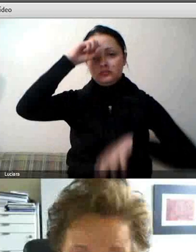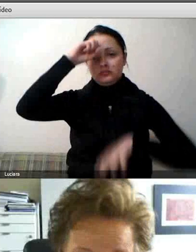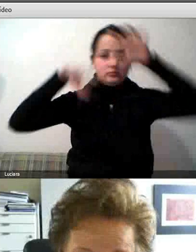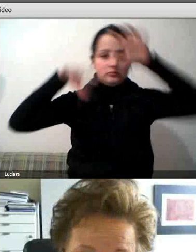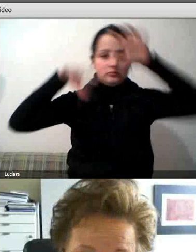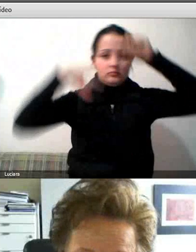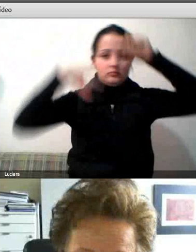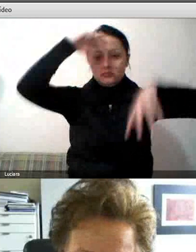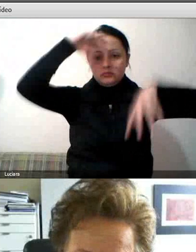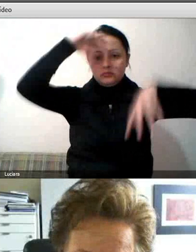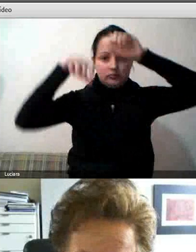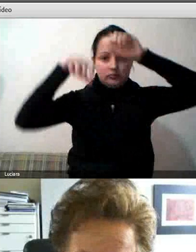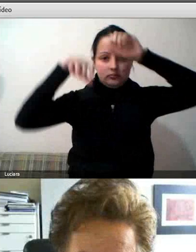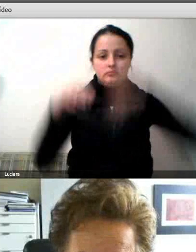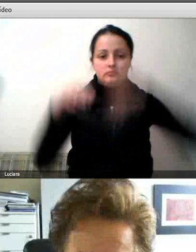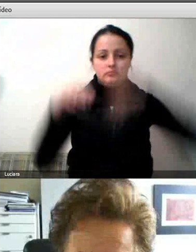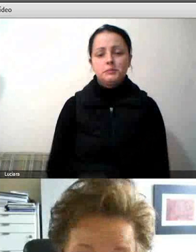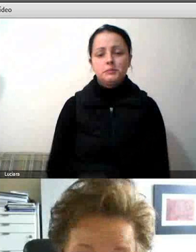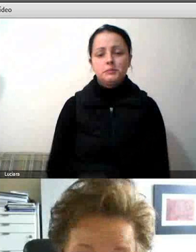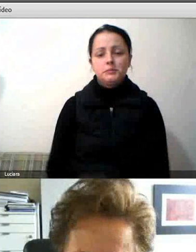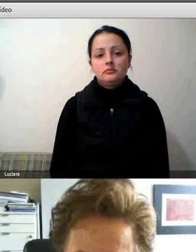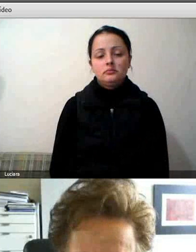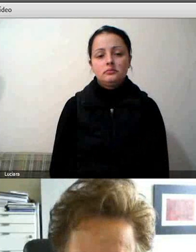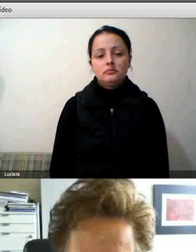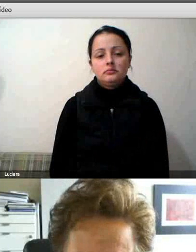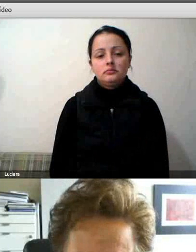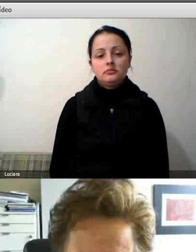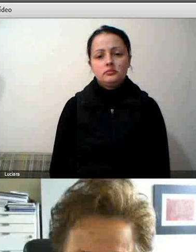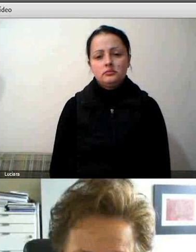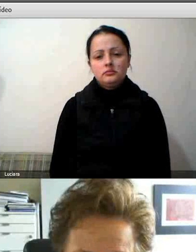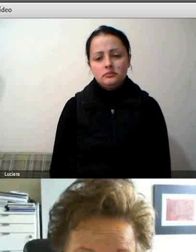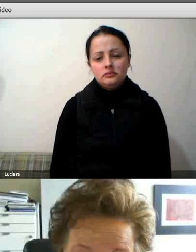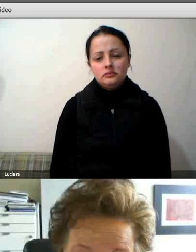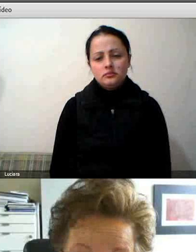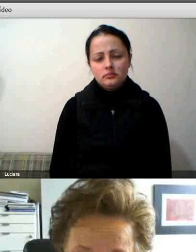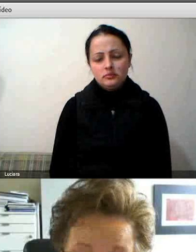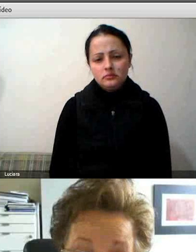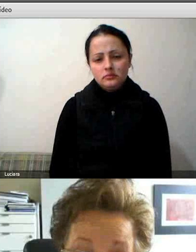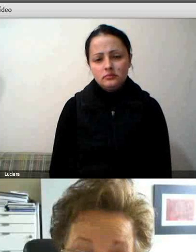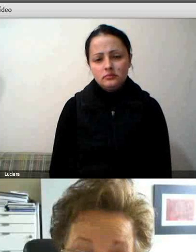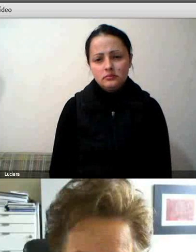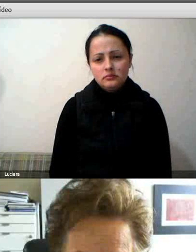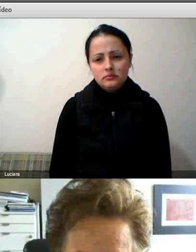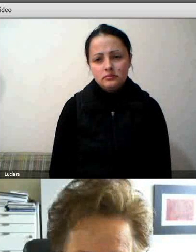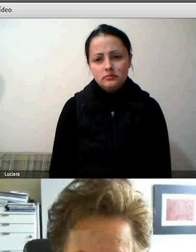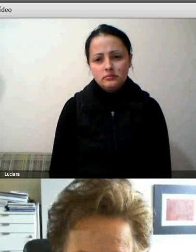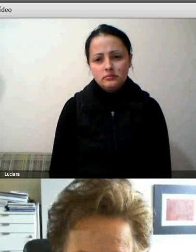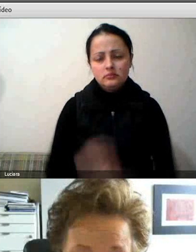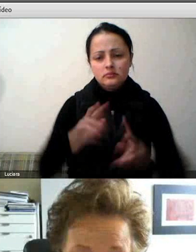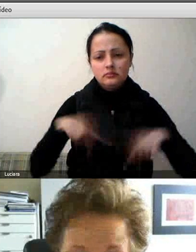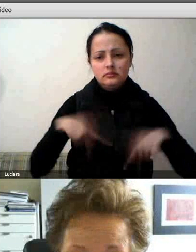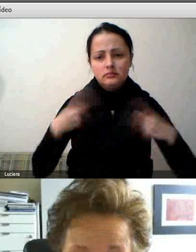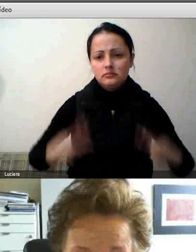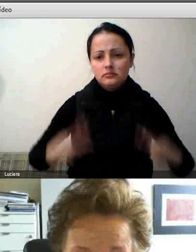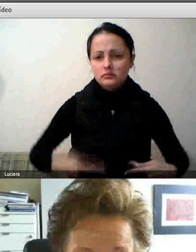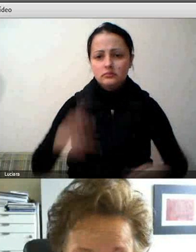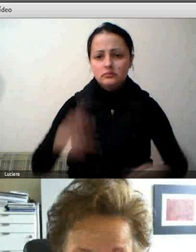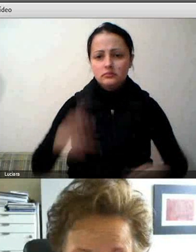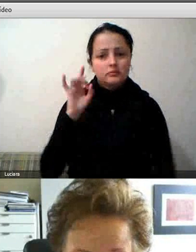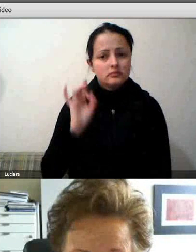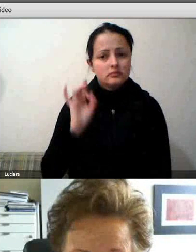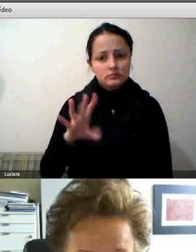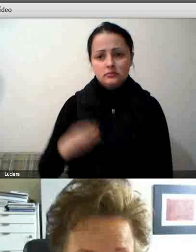isso é cultura digital, né? Acesso à informação e acesso ao conhecimento e à produção de conhecimento. E a habilidade de comunicar-se